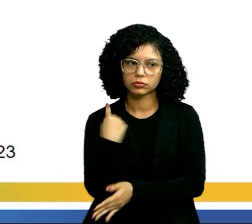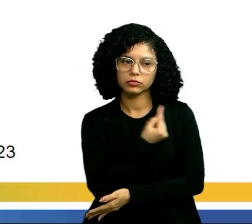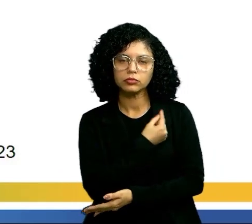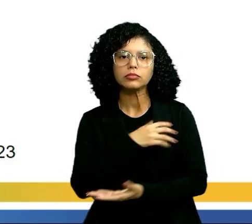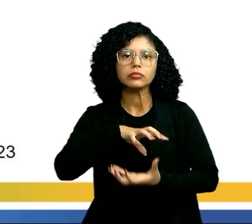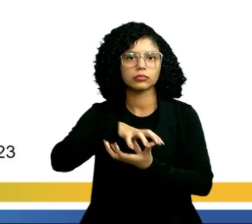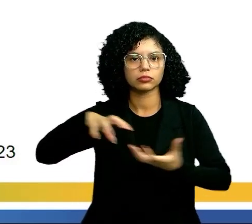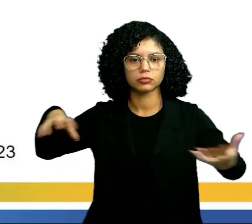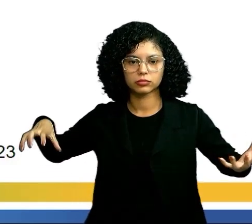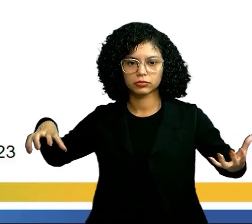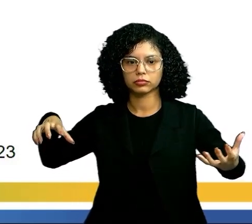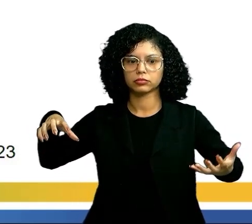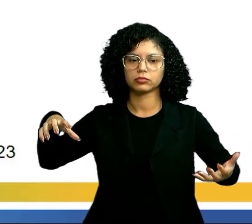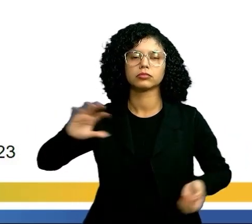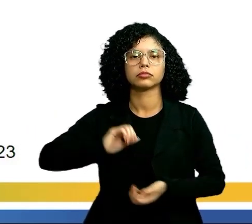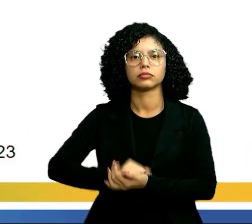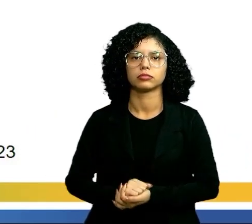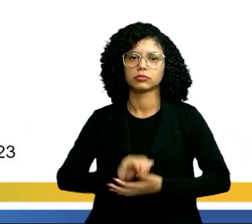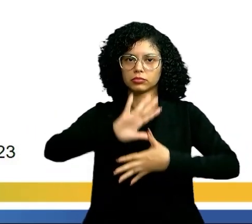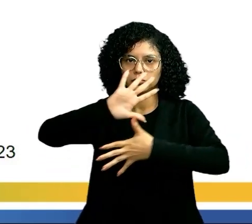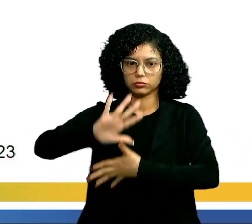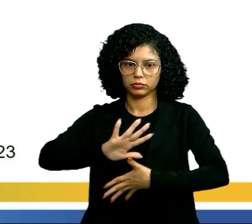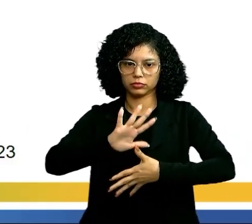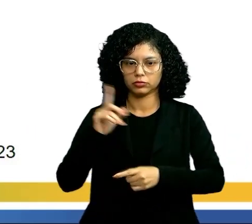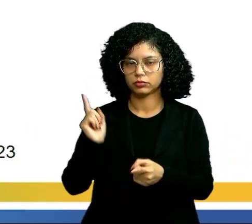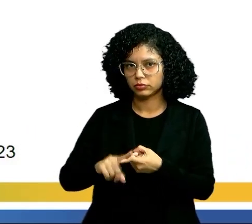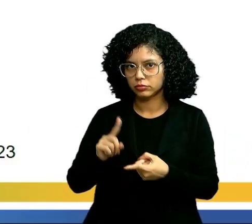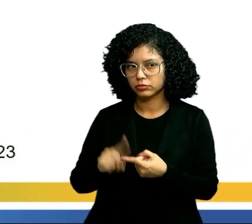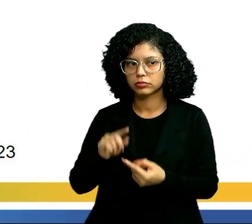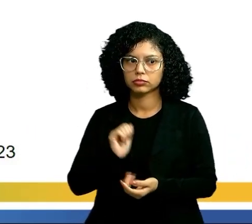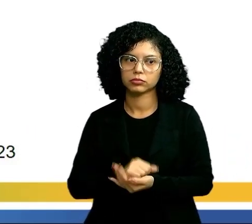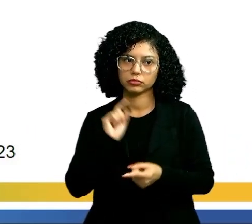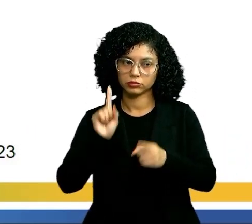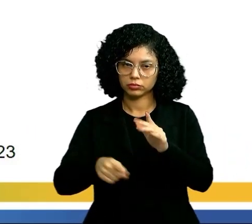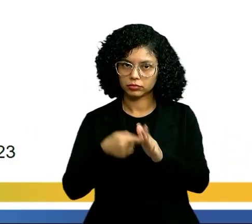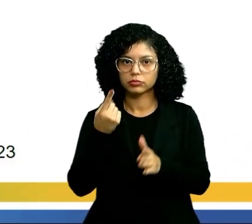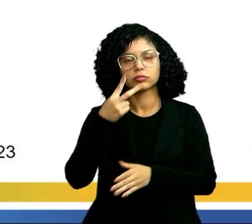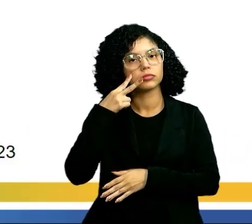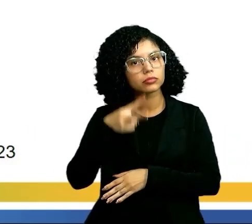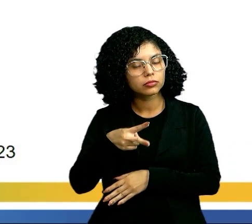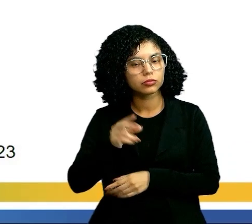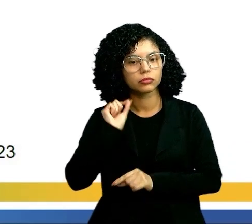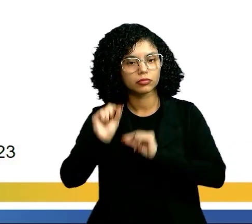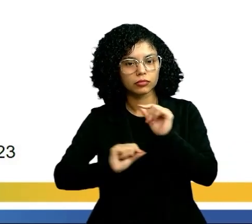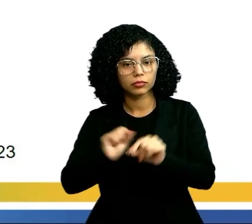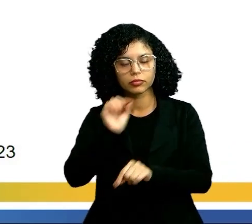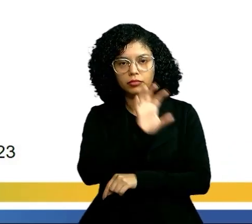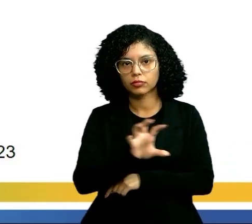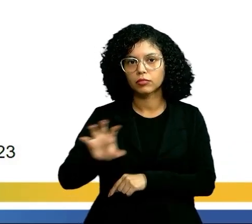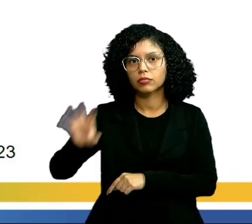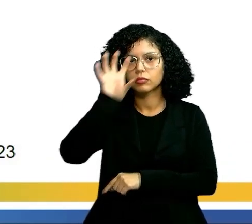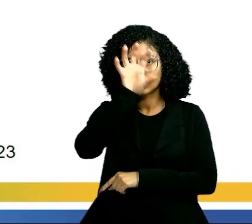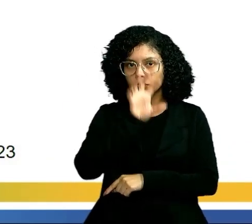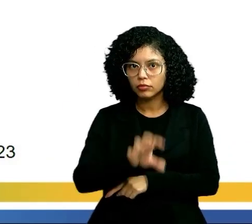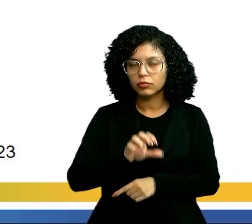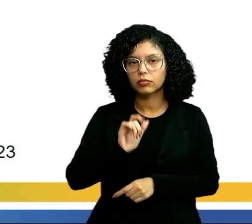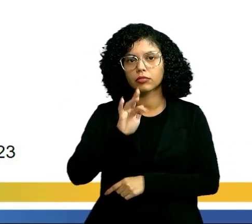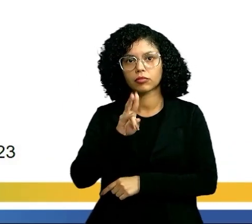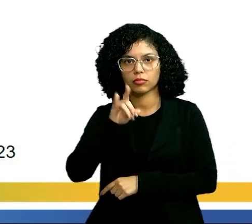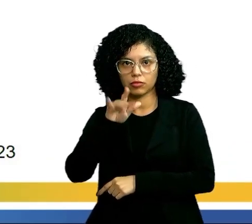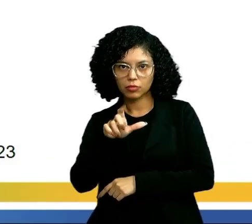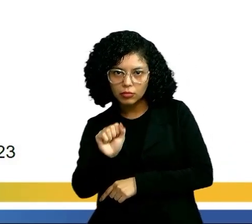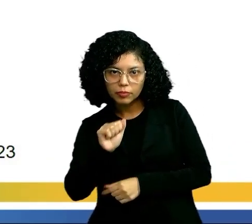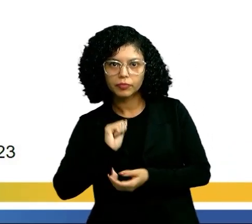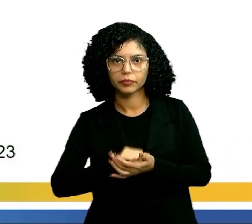continente americano. Por que regionalização física? Primeiro a gente precisa saber o que é regionalizar. Quando a gente